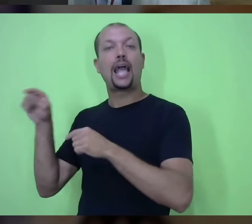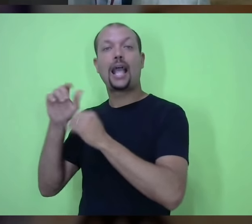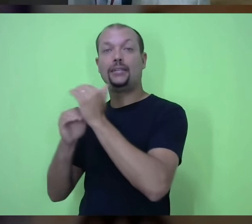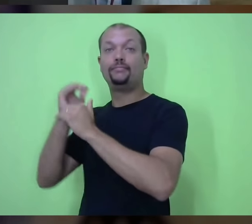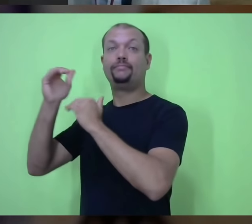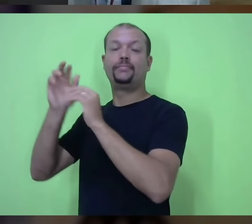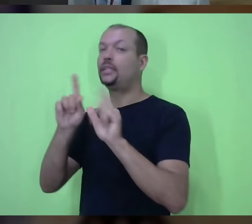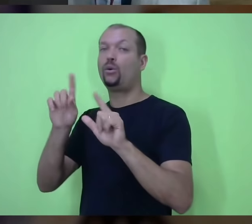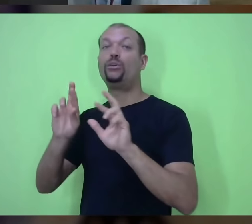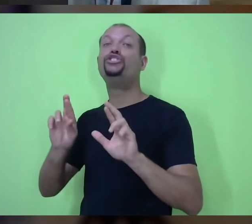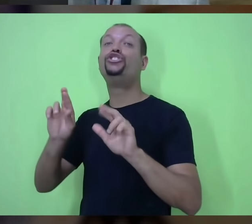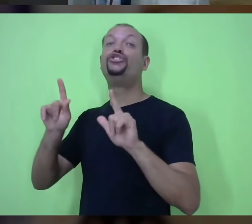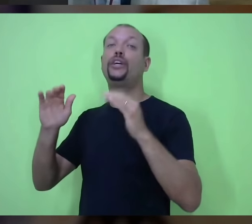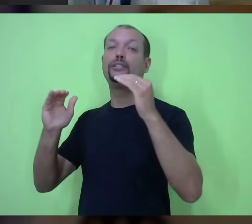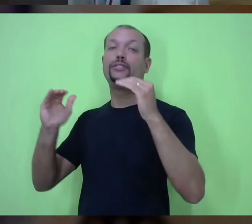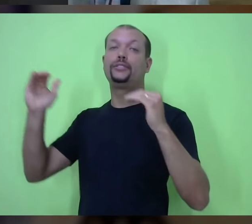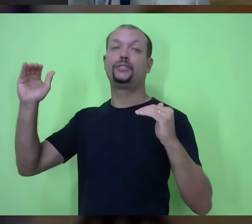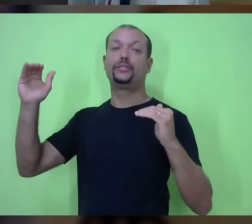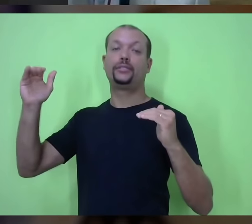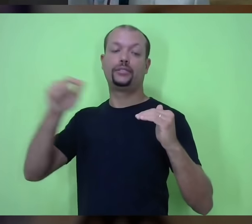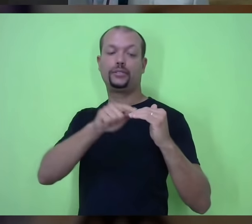sua distinção, né? Que